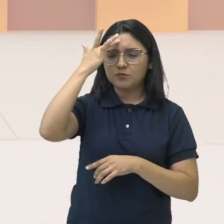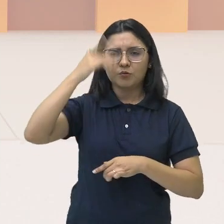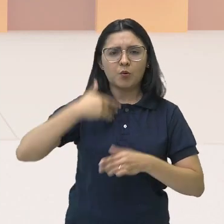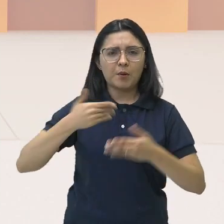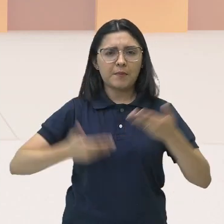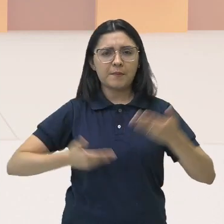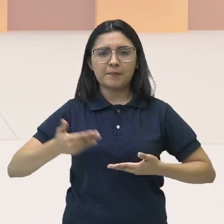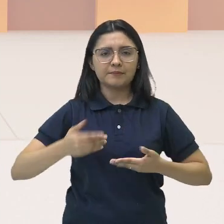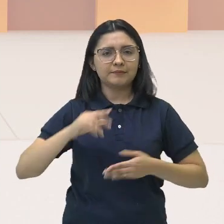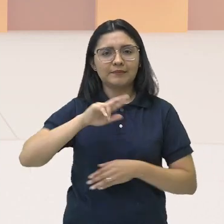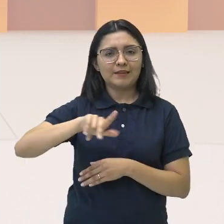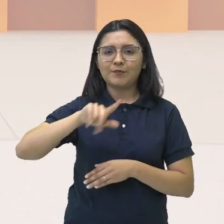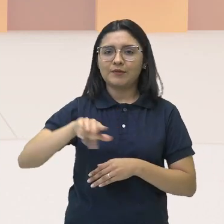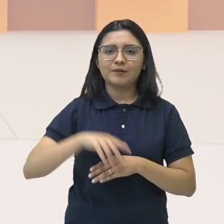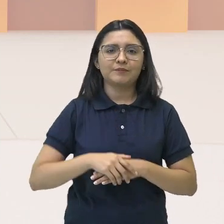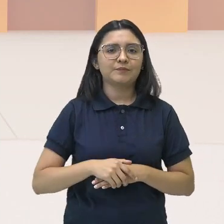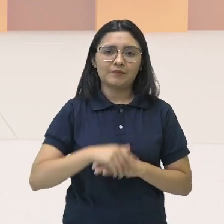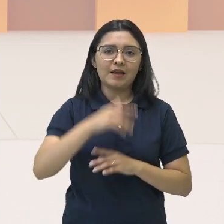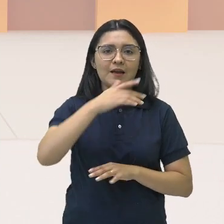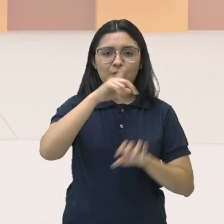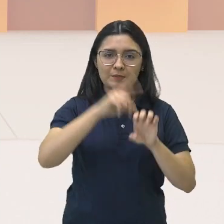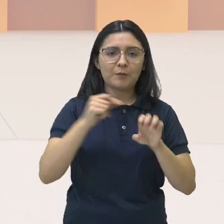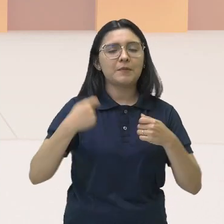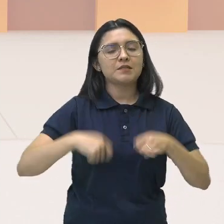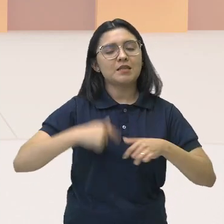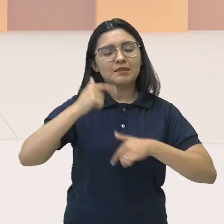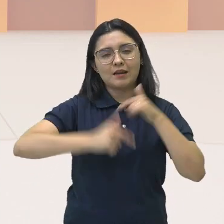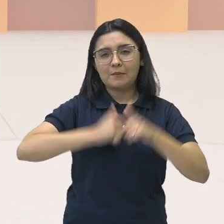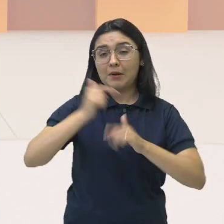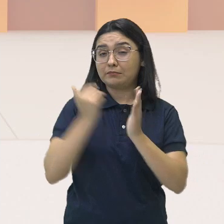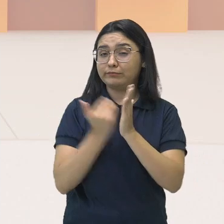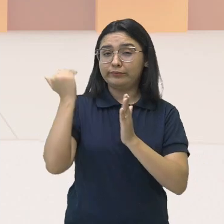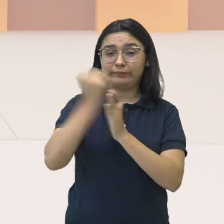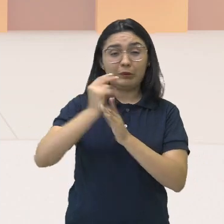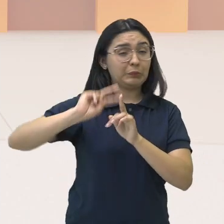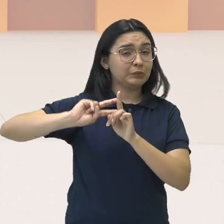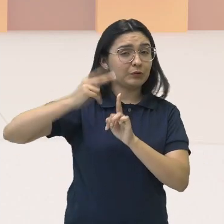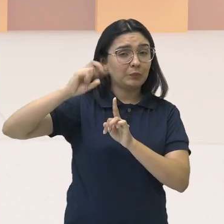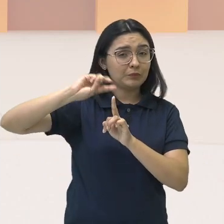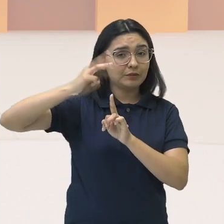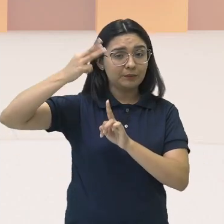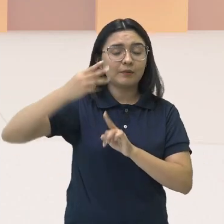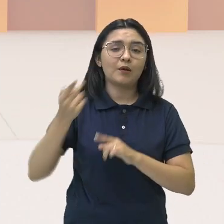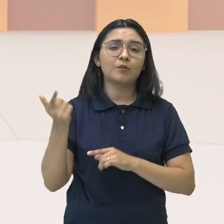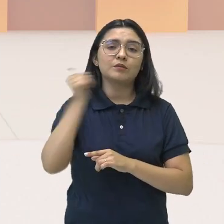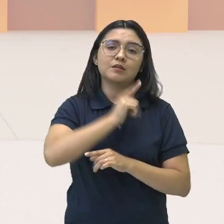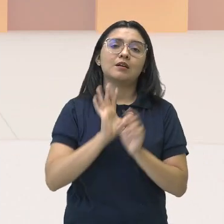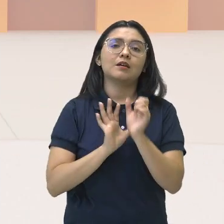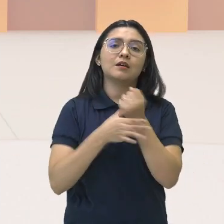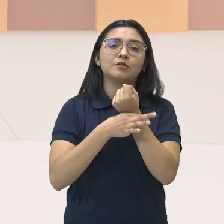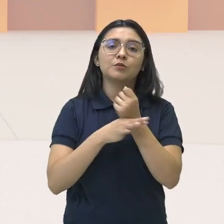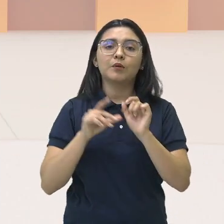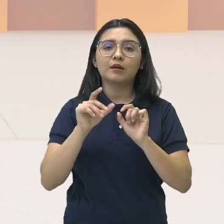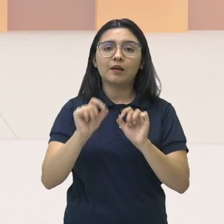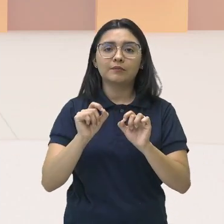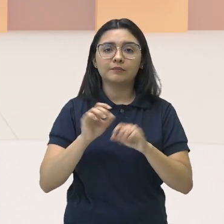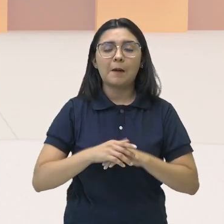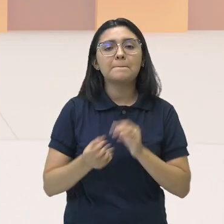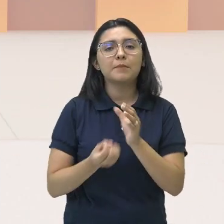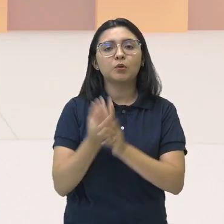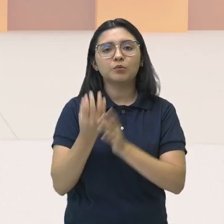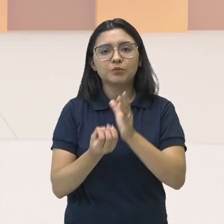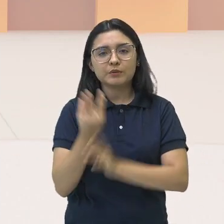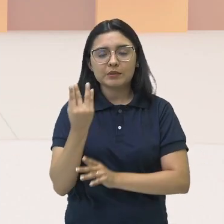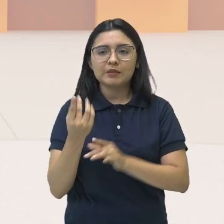fazer acontecer. É o contrário, né? O empreendedor tem que trabalhar muito mais, o dobro, o triplo, para poder garantir, né, a